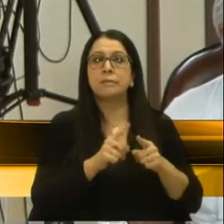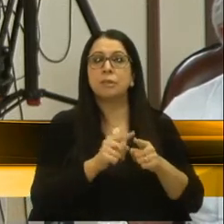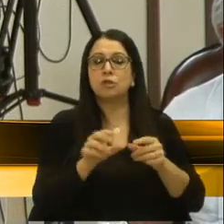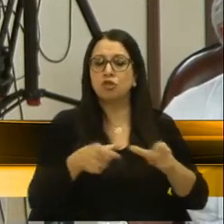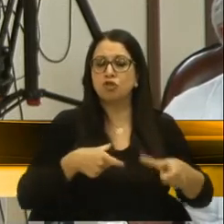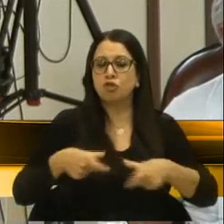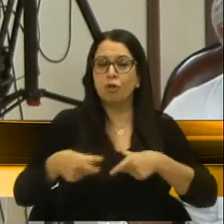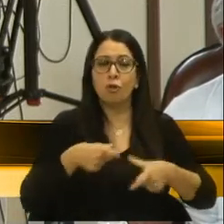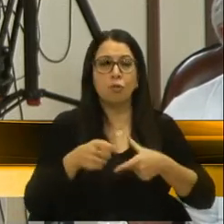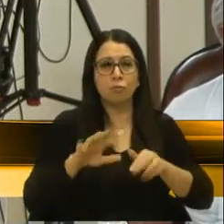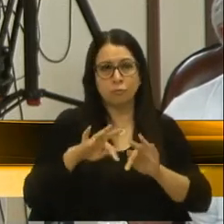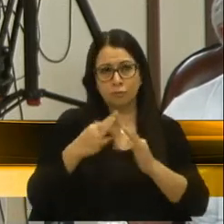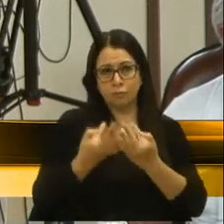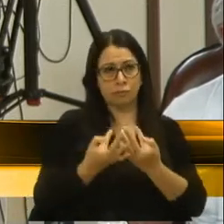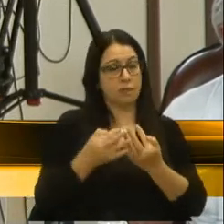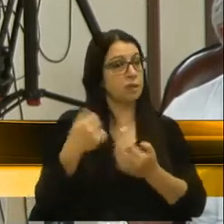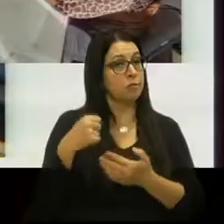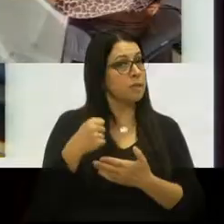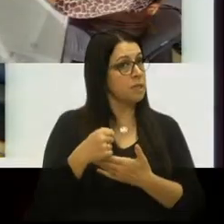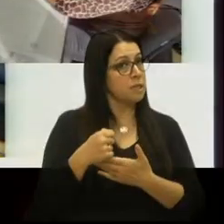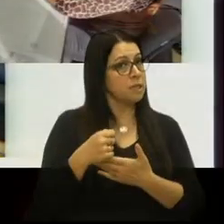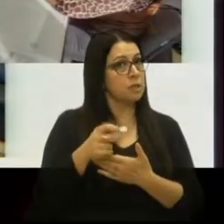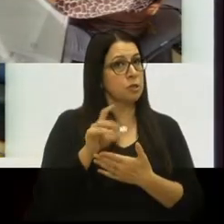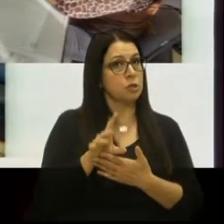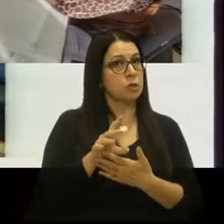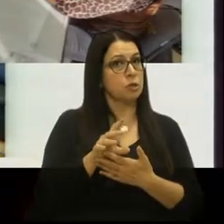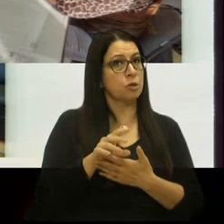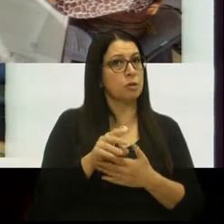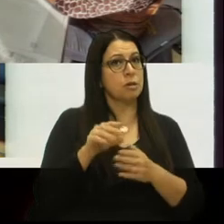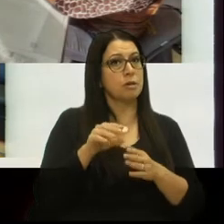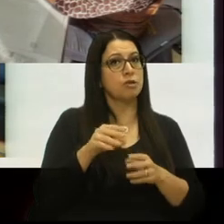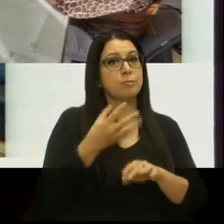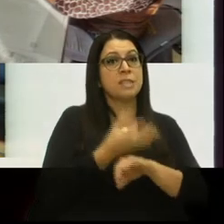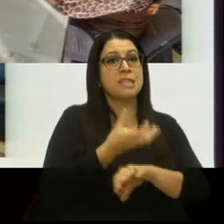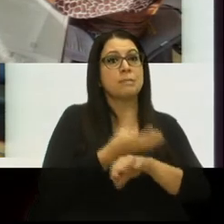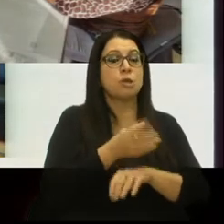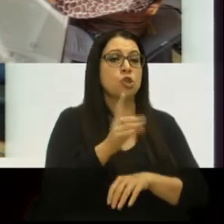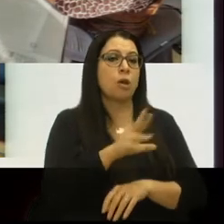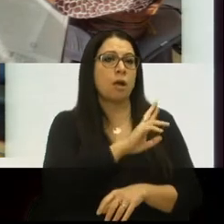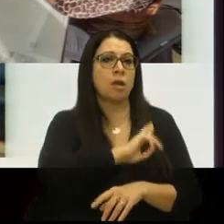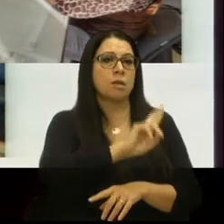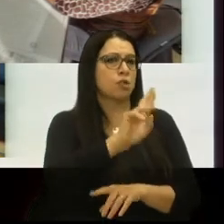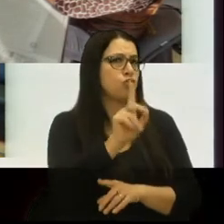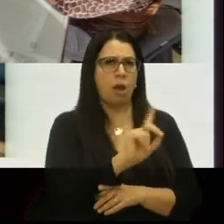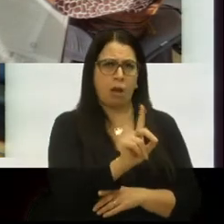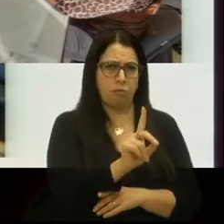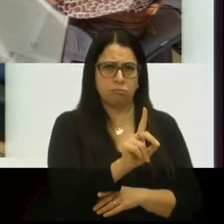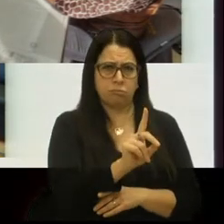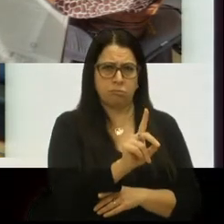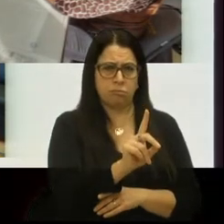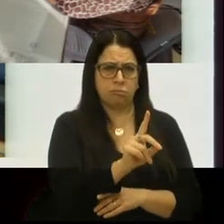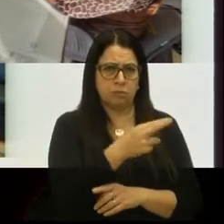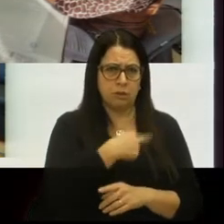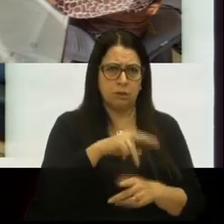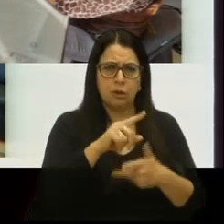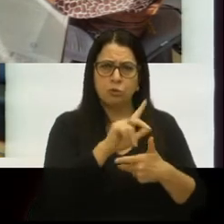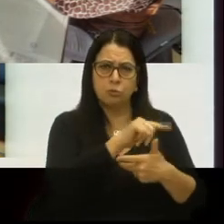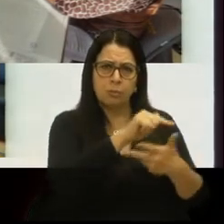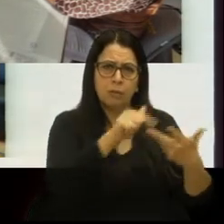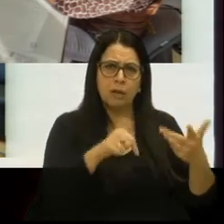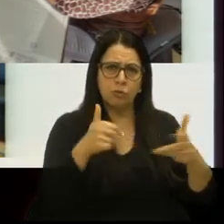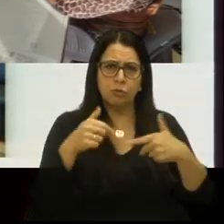em famílias. Não precisa necessariamente ser matéria só de religião. A gente precisa trabalhar de todas as